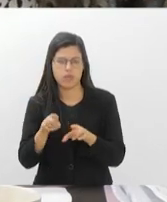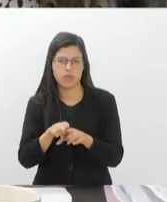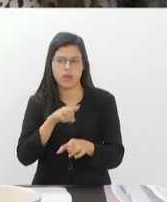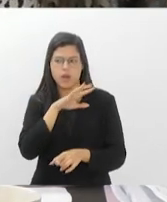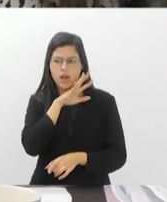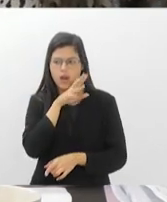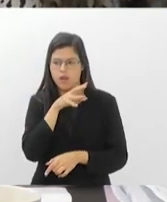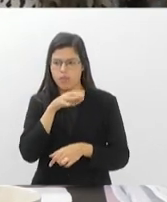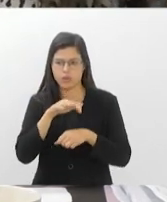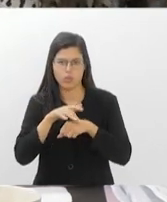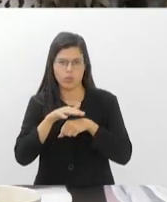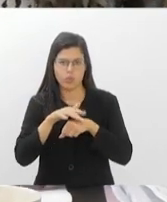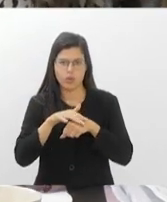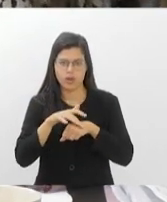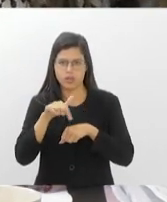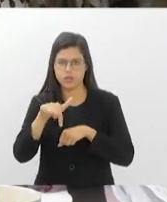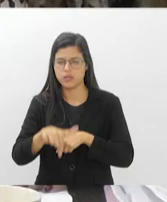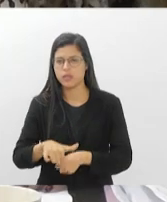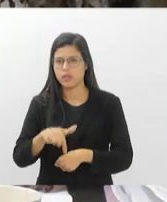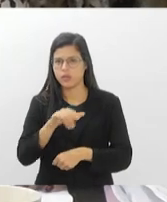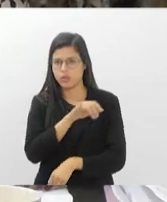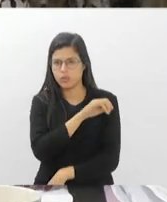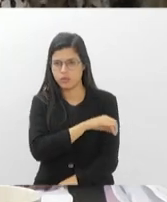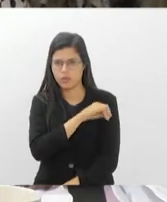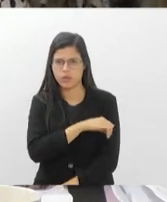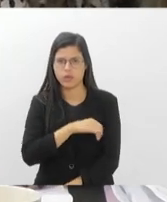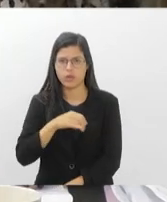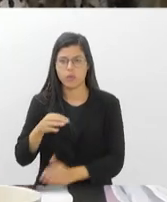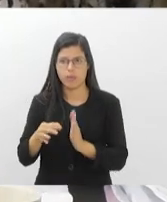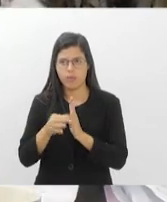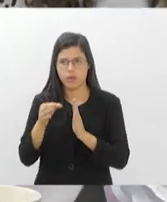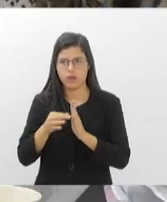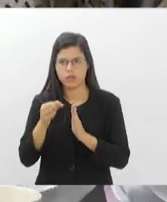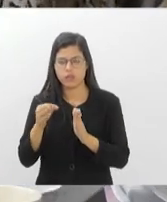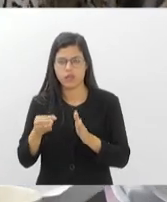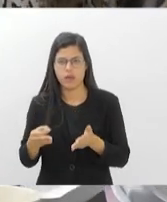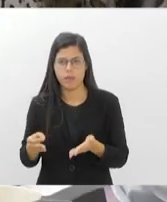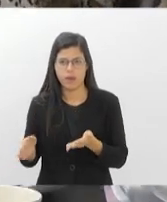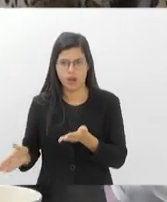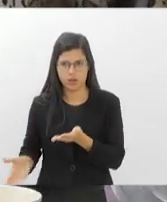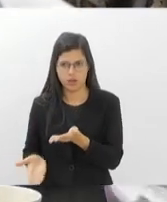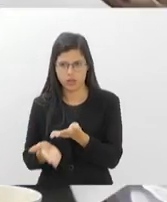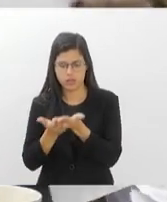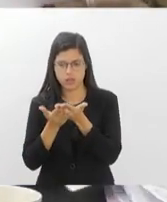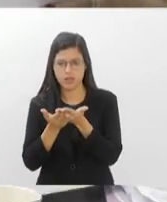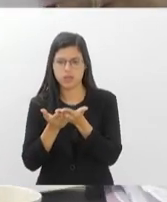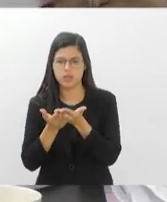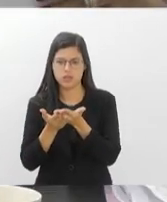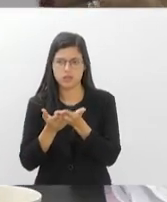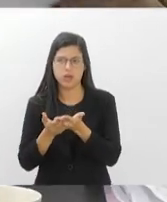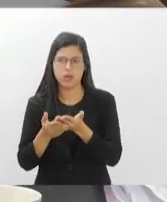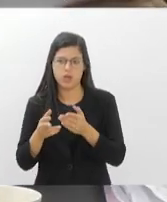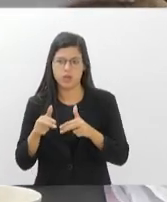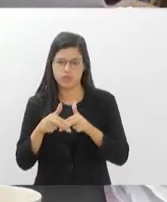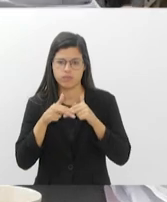Estado do Rio de Janeiro. O parecer, deputado Rodrigo Amorim, é pela anexação ao projeto de lei número